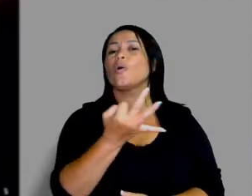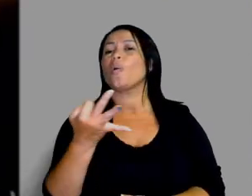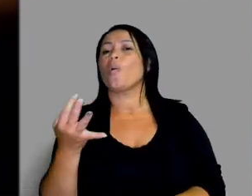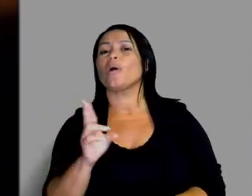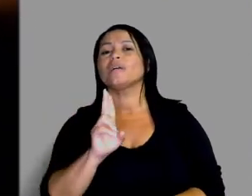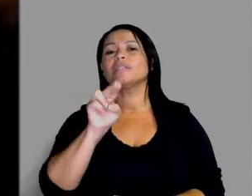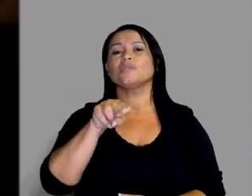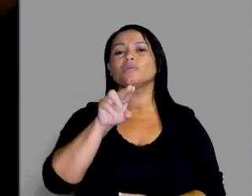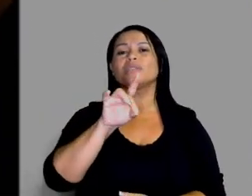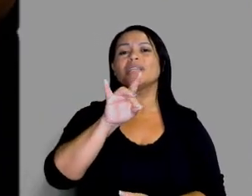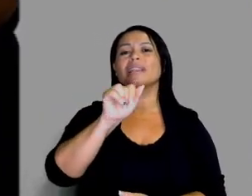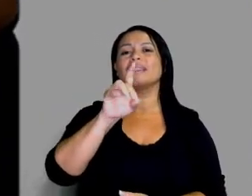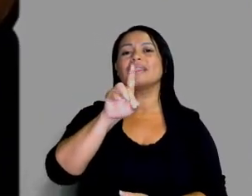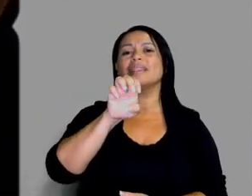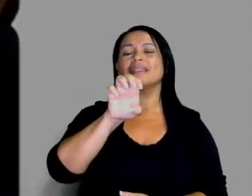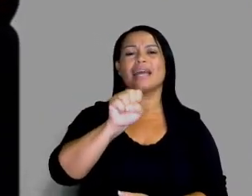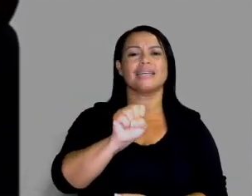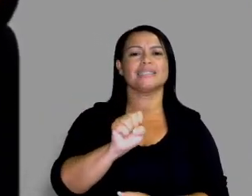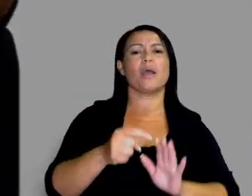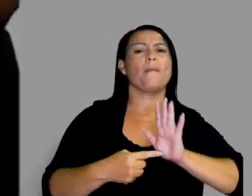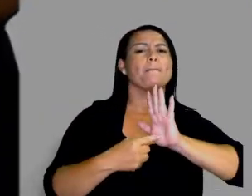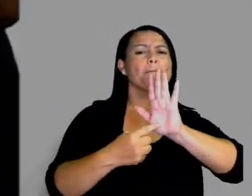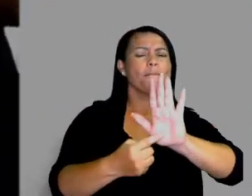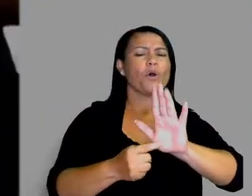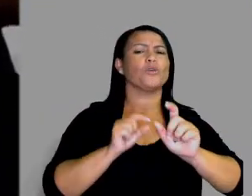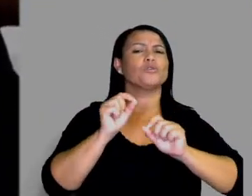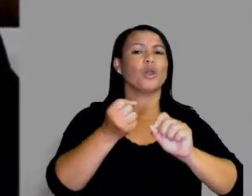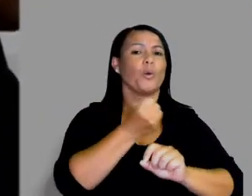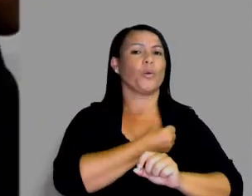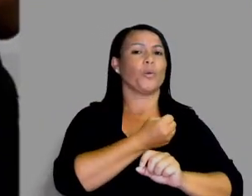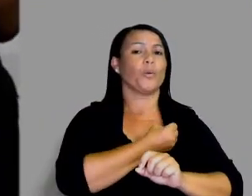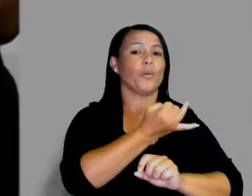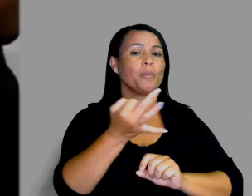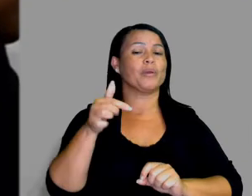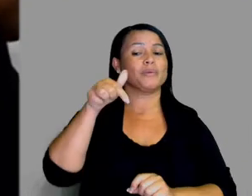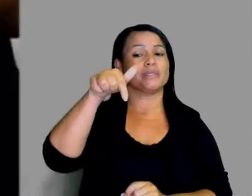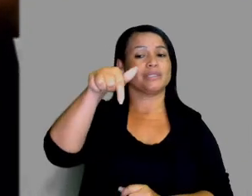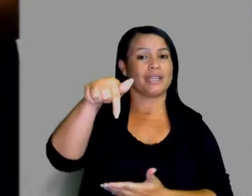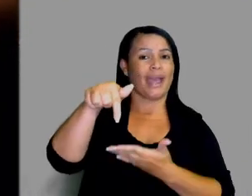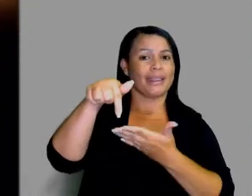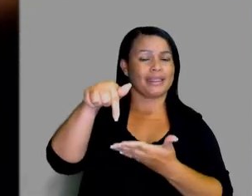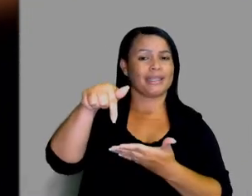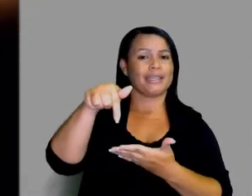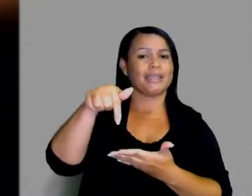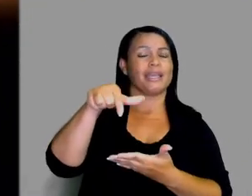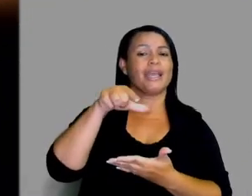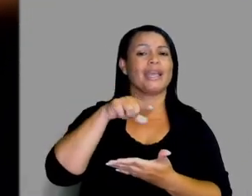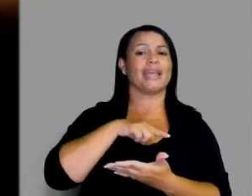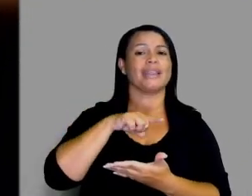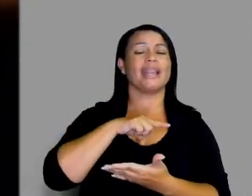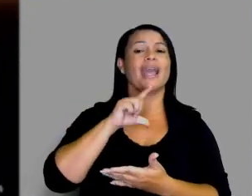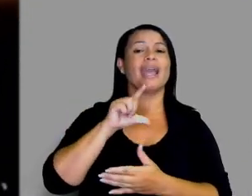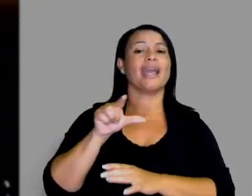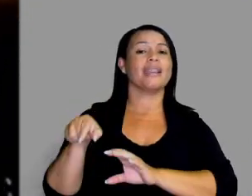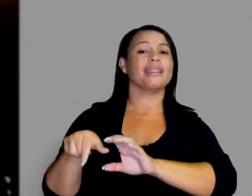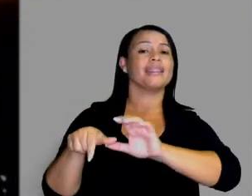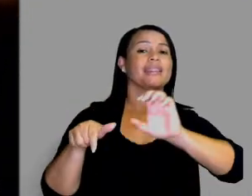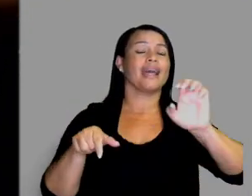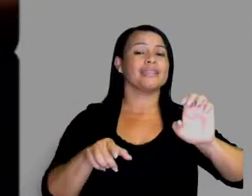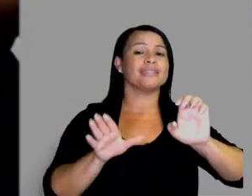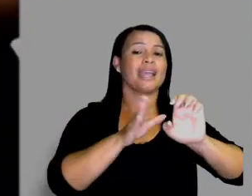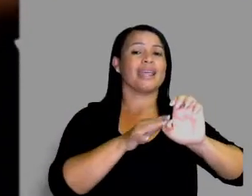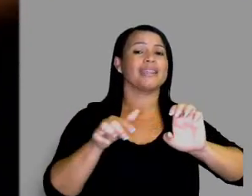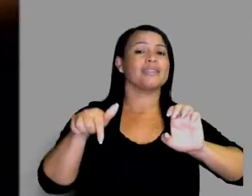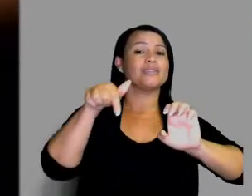Quantas unidades representa o algarismo 7 que está à esquerda